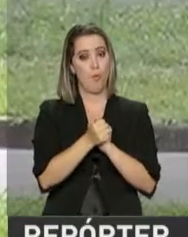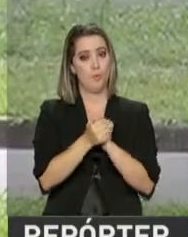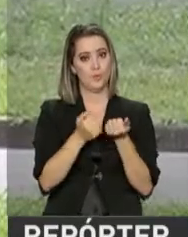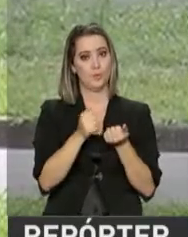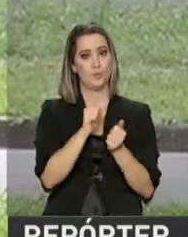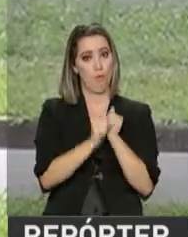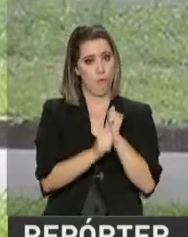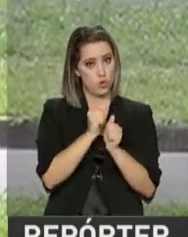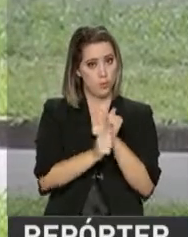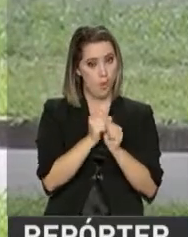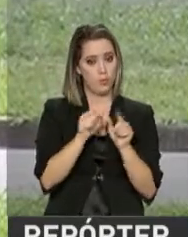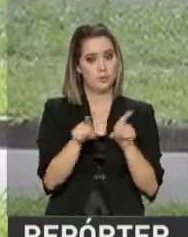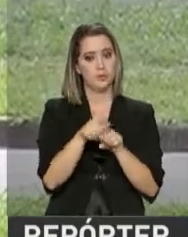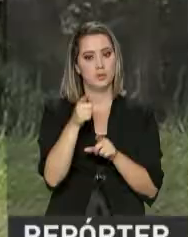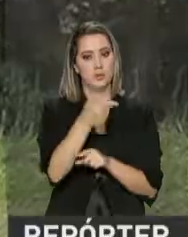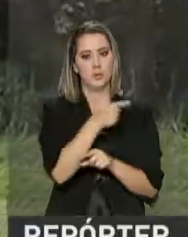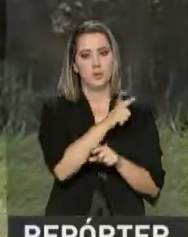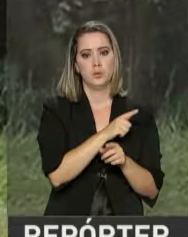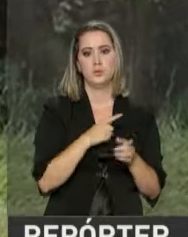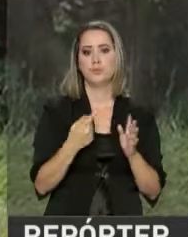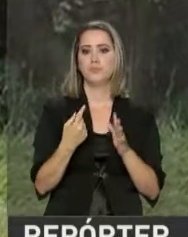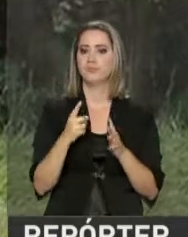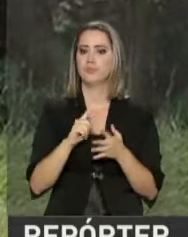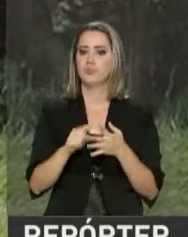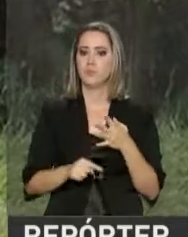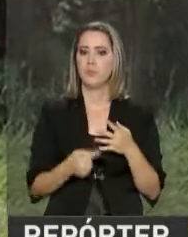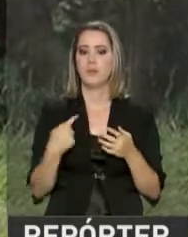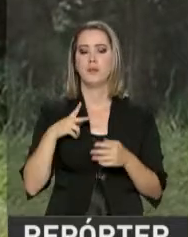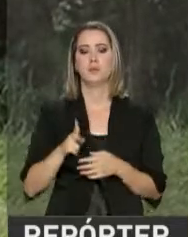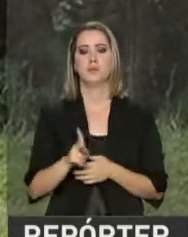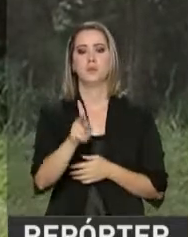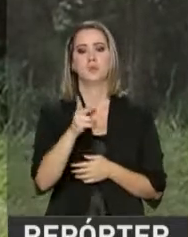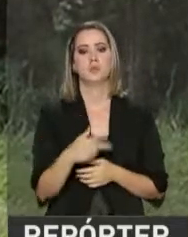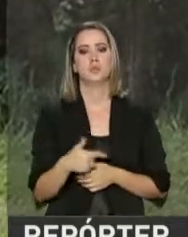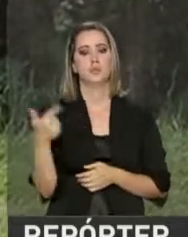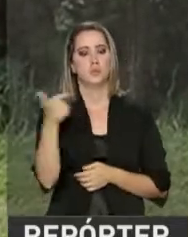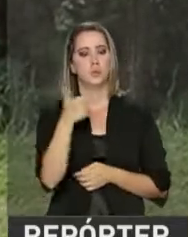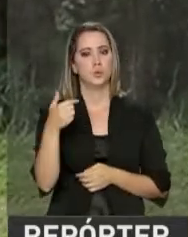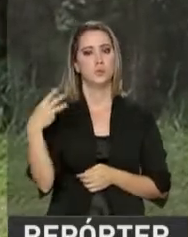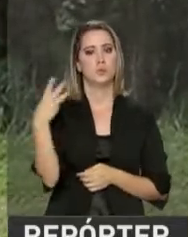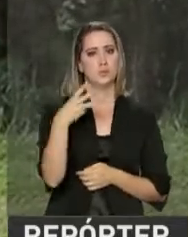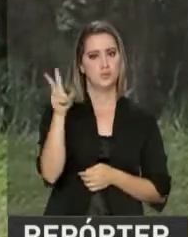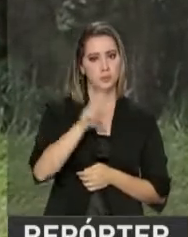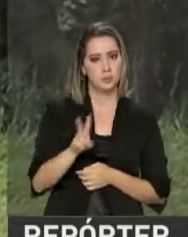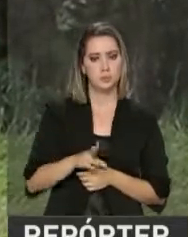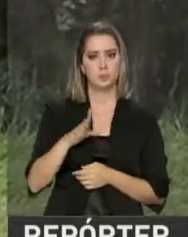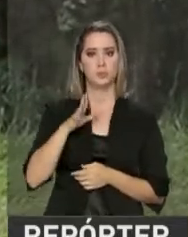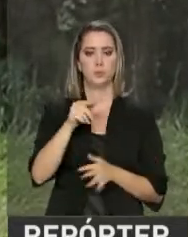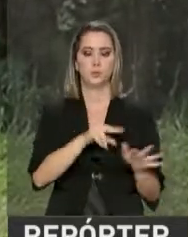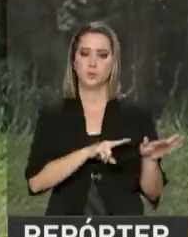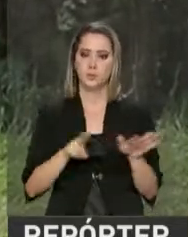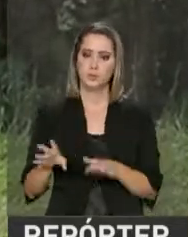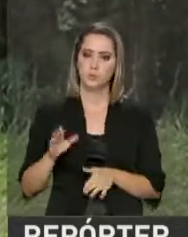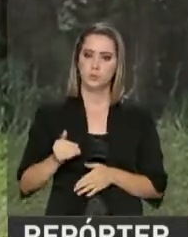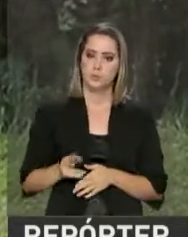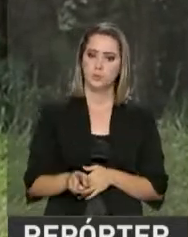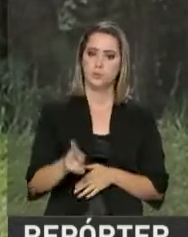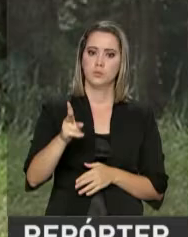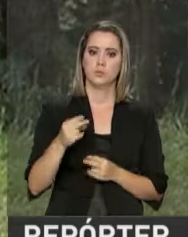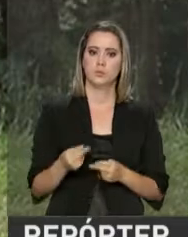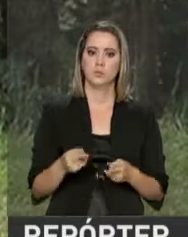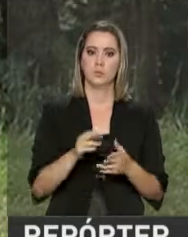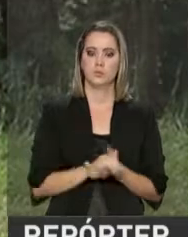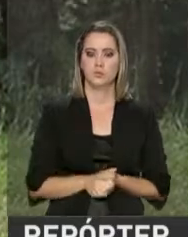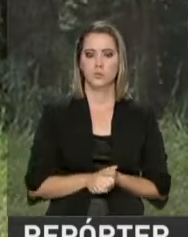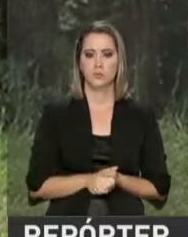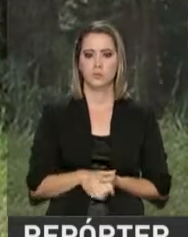que também faz outras atividades. Procuro sempre estar praticando aí dentro de 2 a 3 vezes na semana e para manter o ritmo, né? Então eu